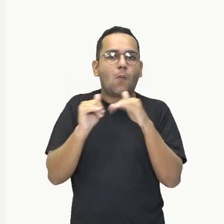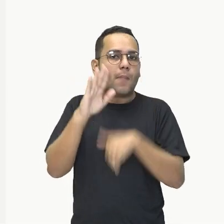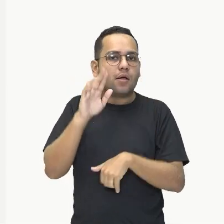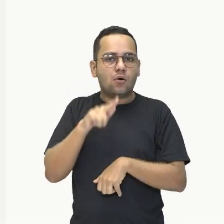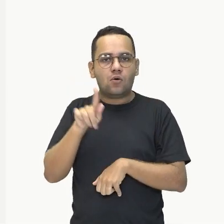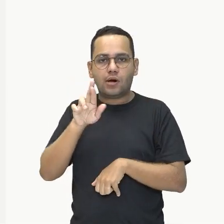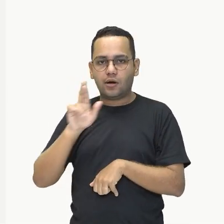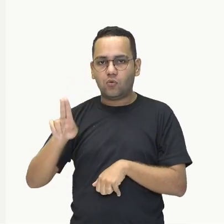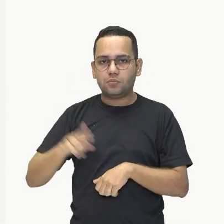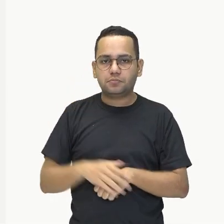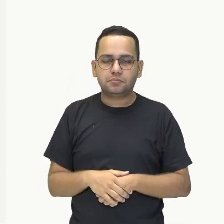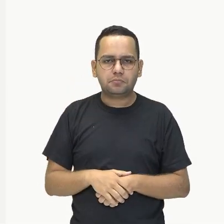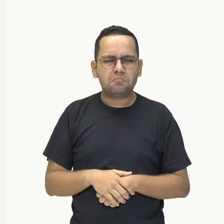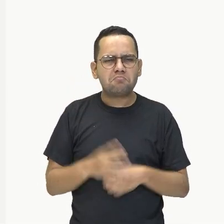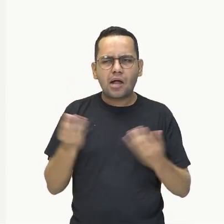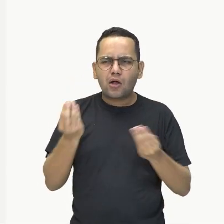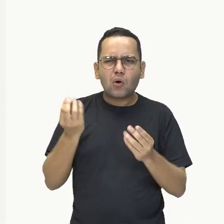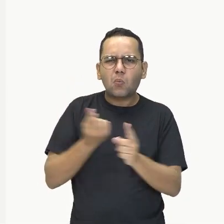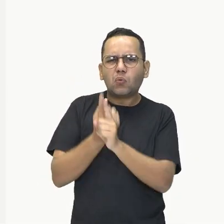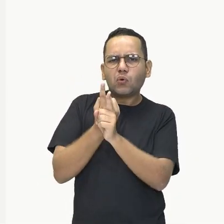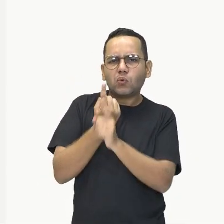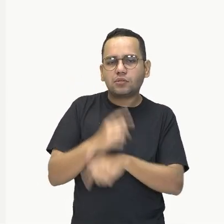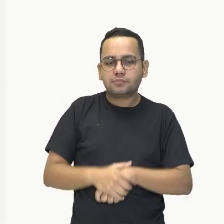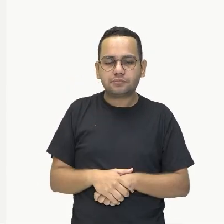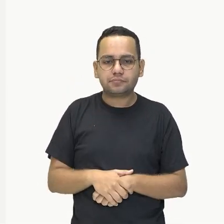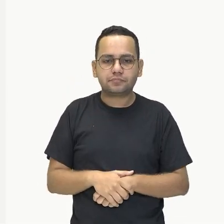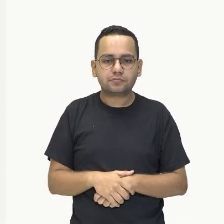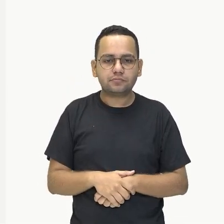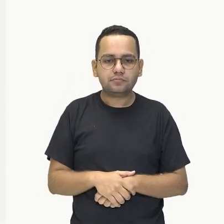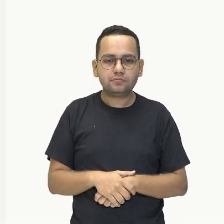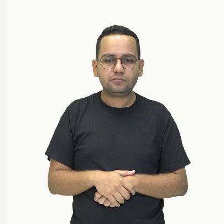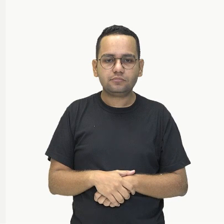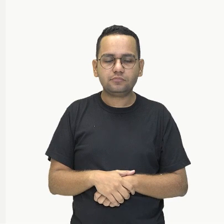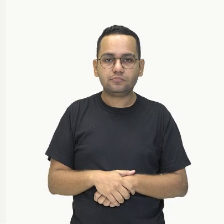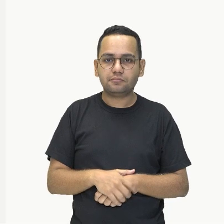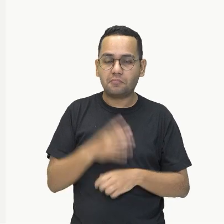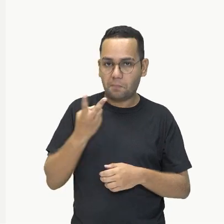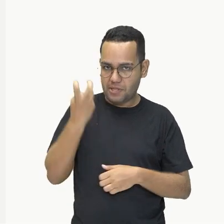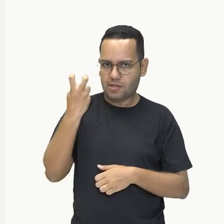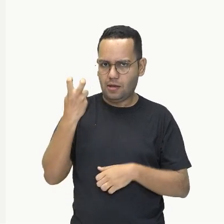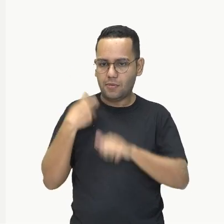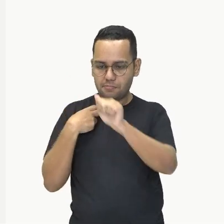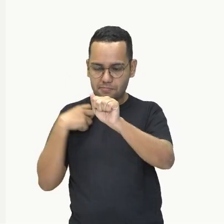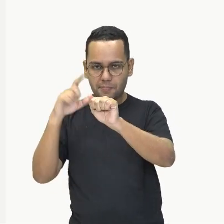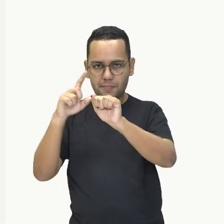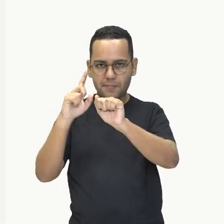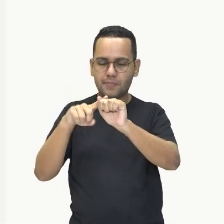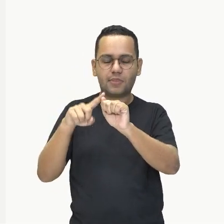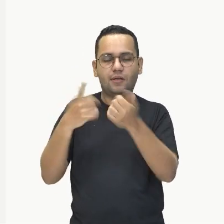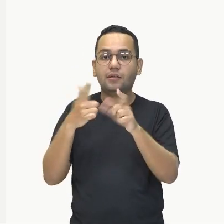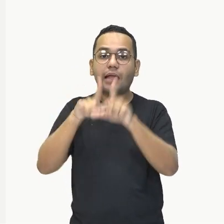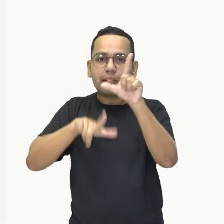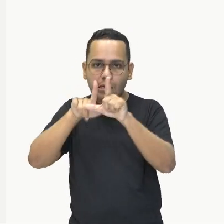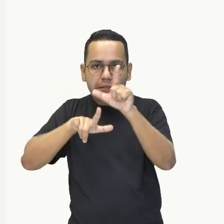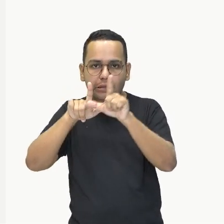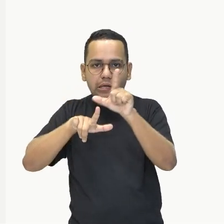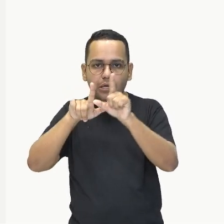grau do meu monômio? Aqui, ó, de acordo com os expoentes da sua parte